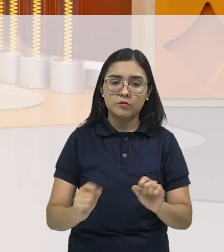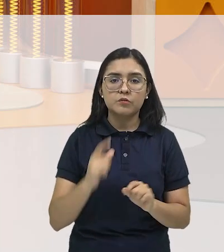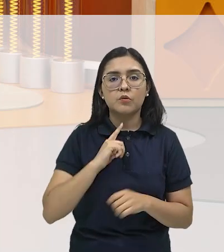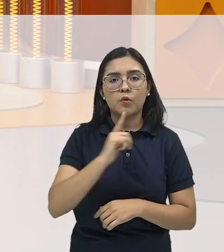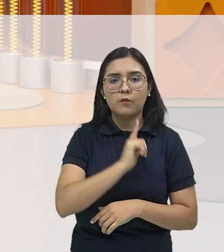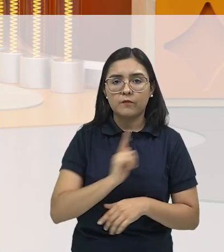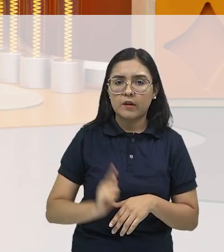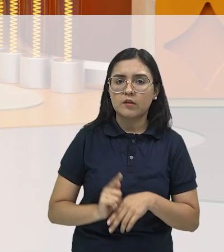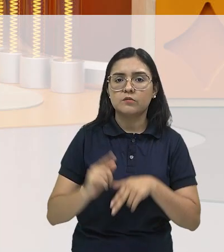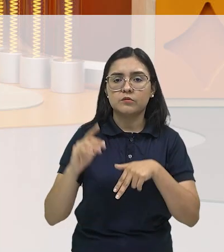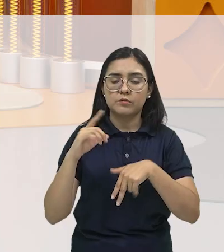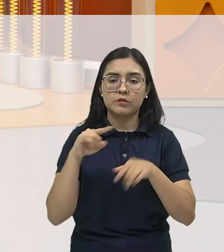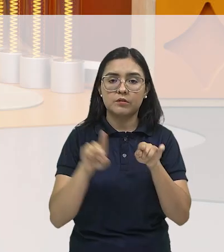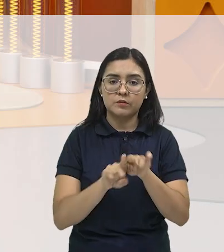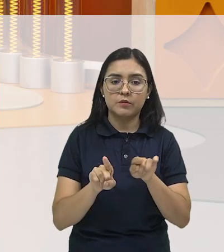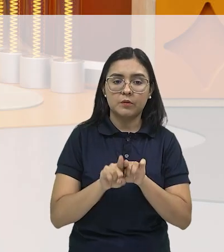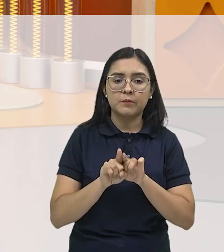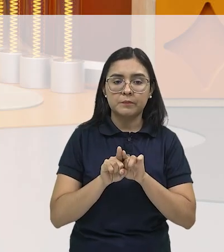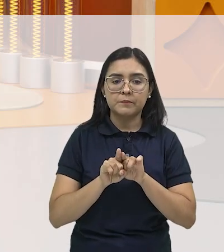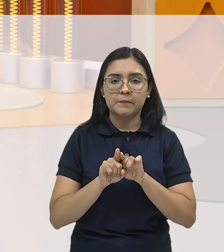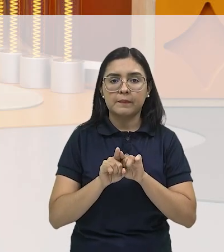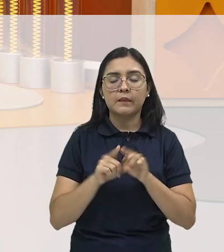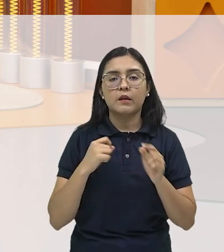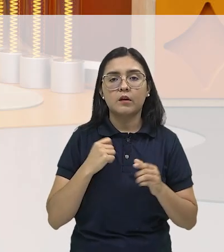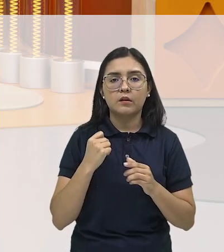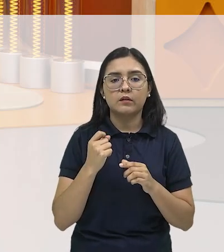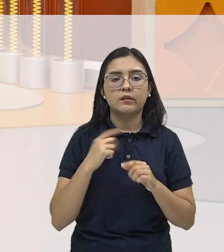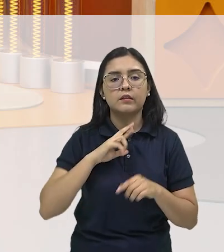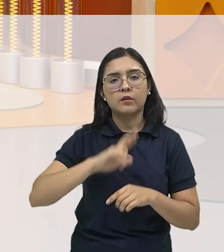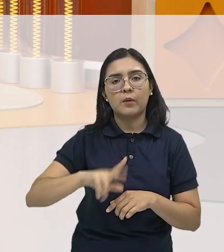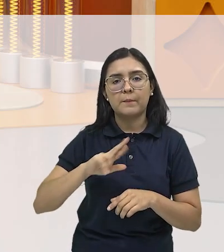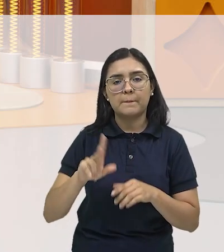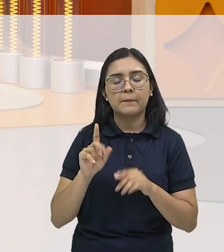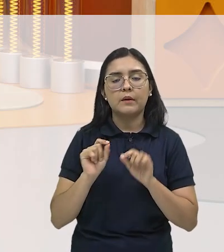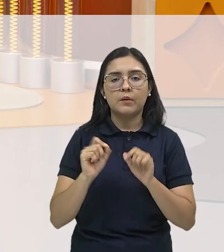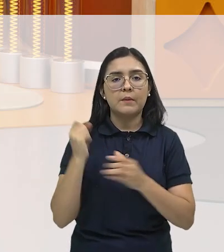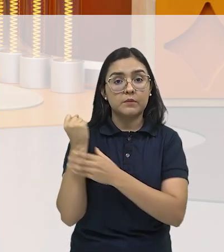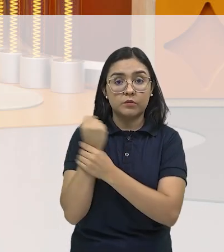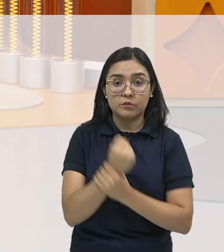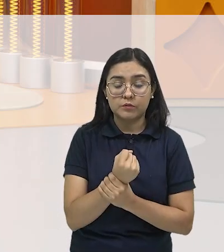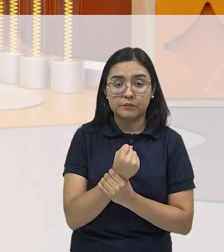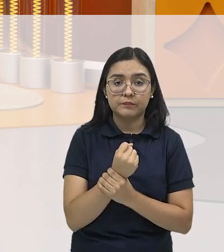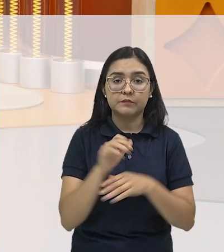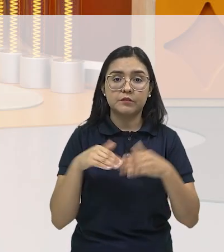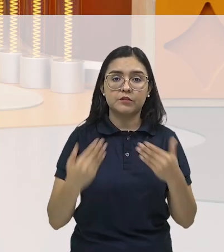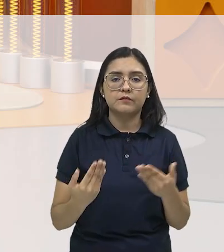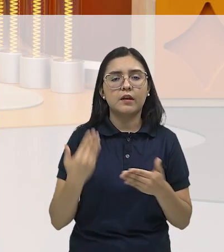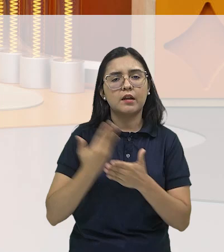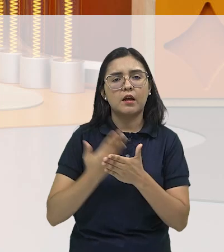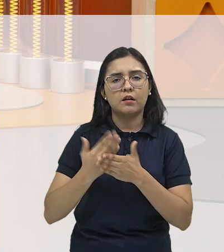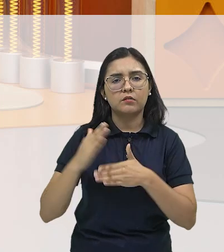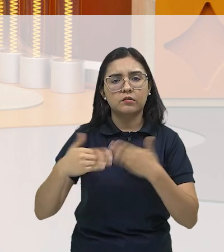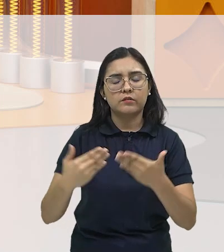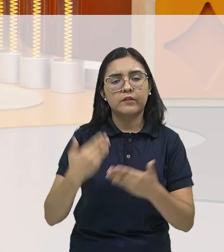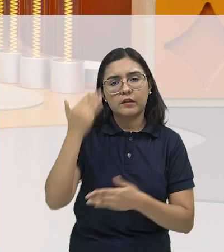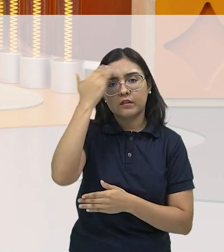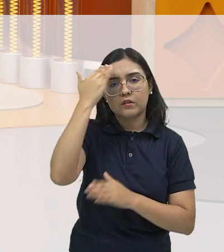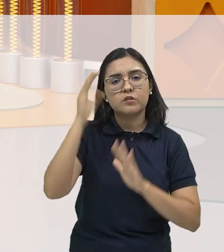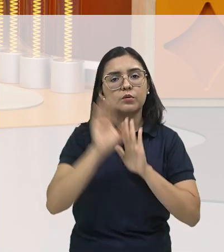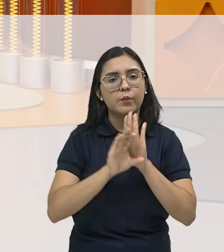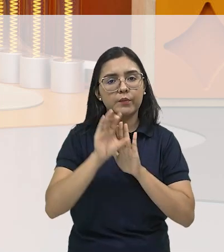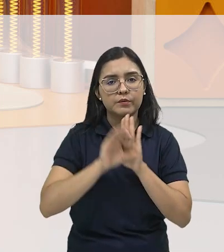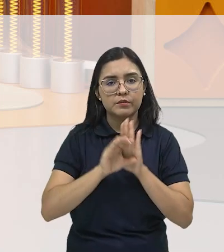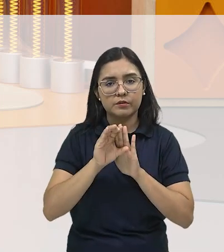constitucionalistas, deixando de ser uma monarquia absolutista, tá? E a gente vai entender ao longo da nossa aula qual é esse conceito